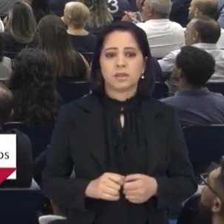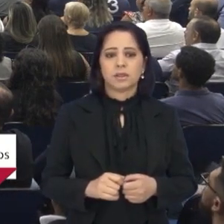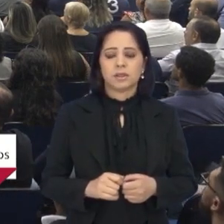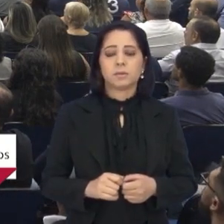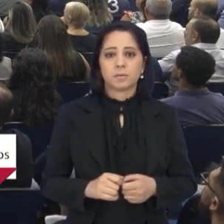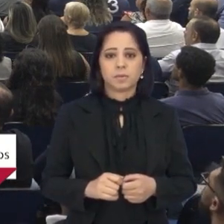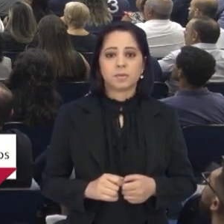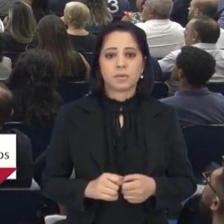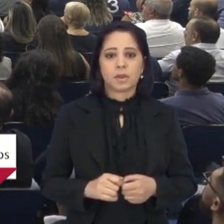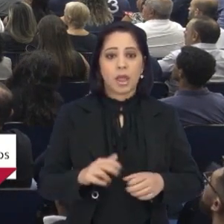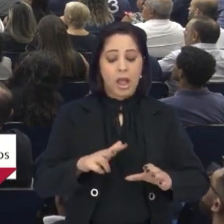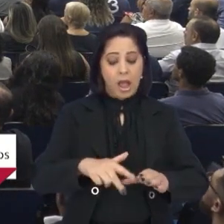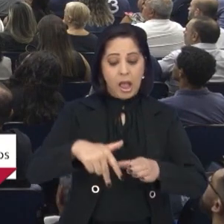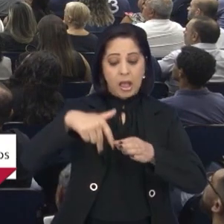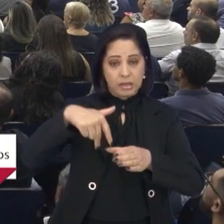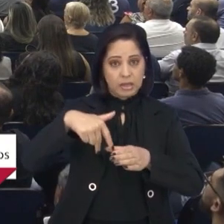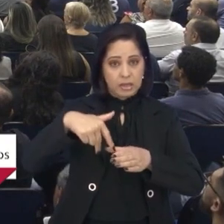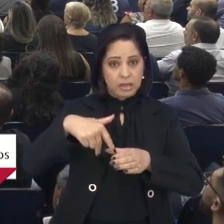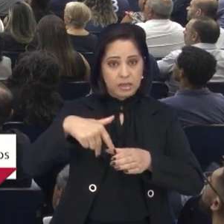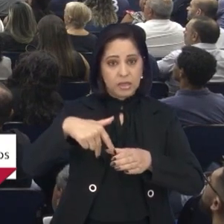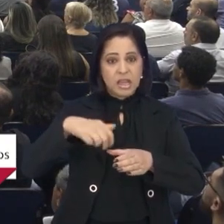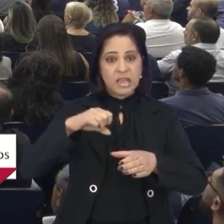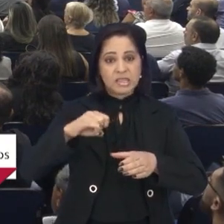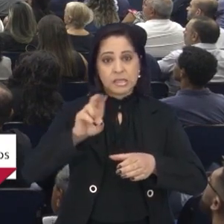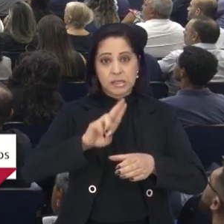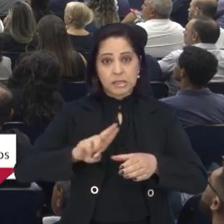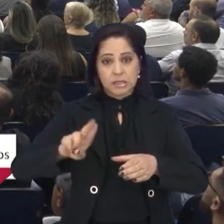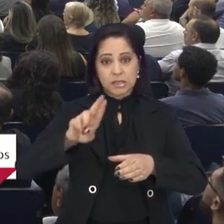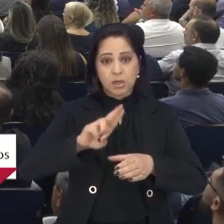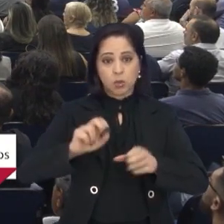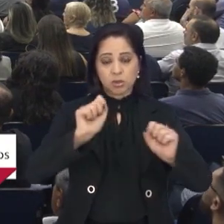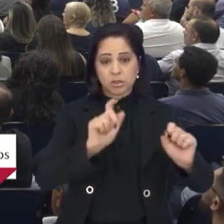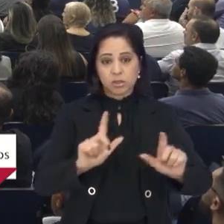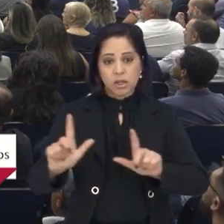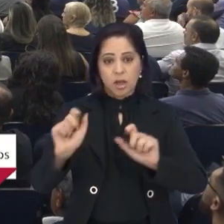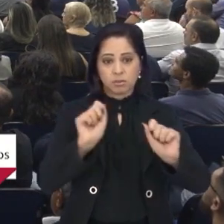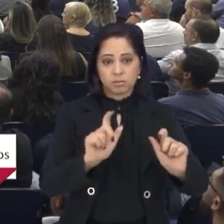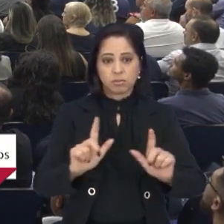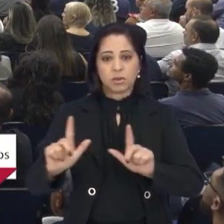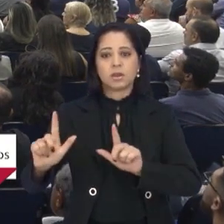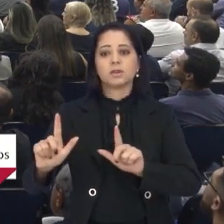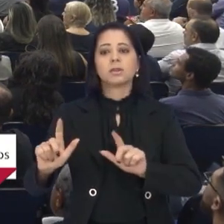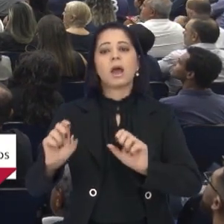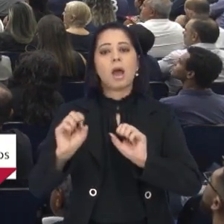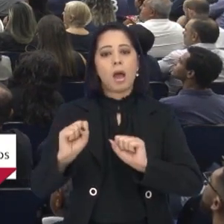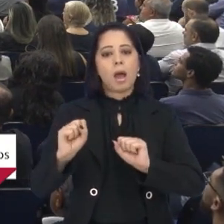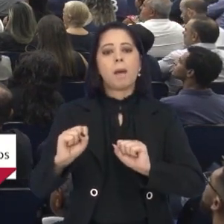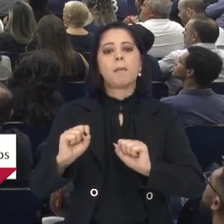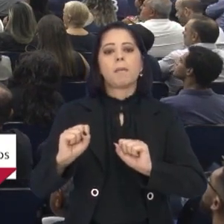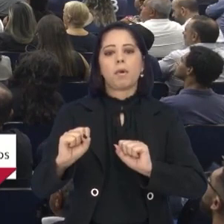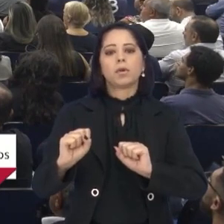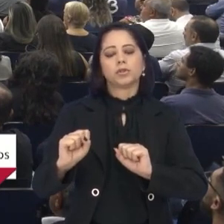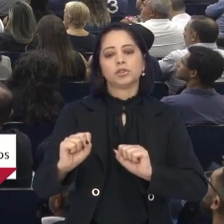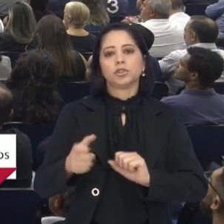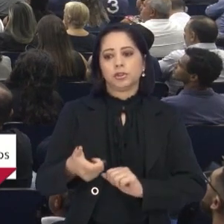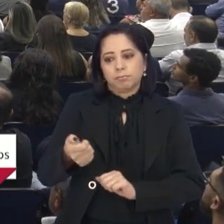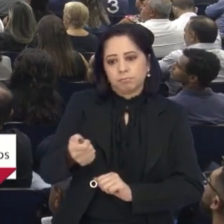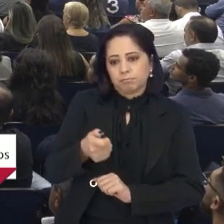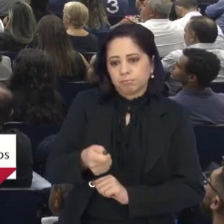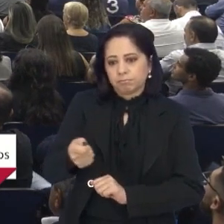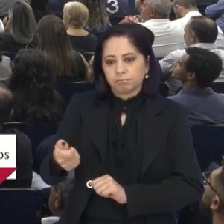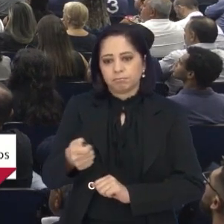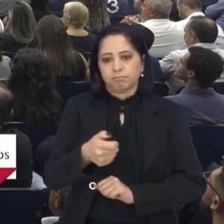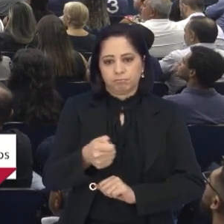na na Tribuna quem for usar o os slides o passador está aqui pode fazer uso daqui ou da mesa como